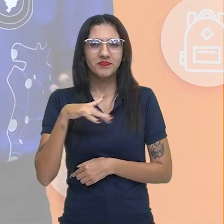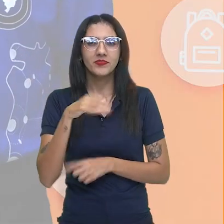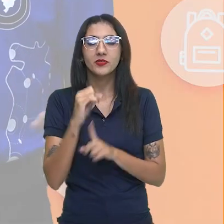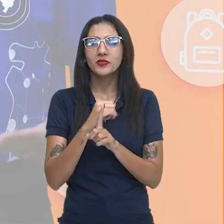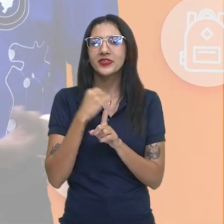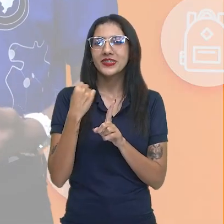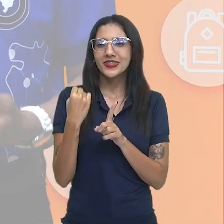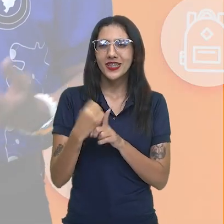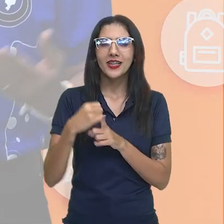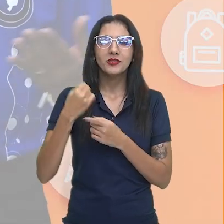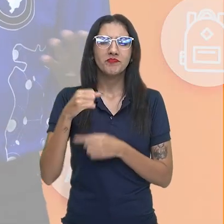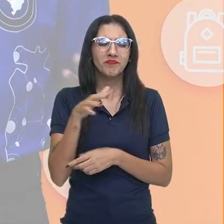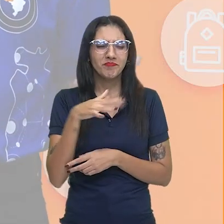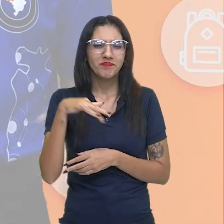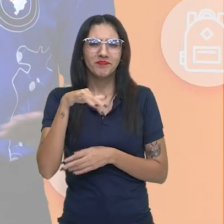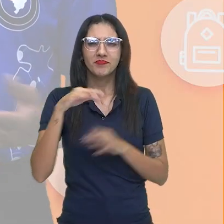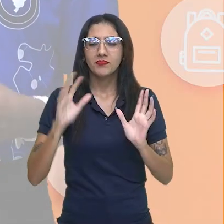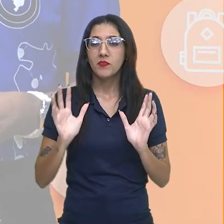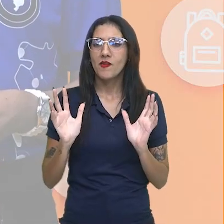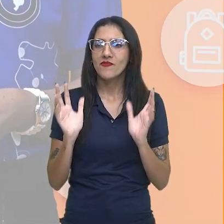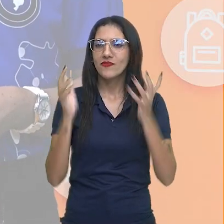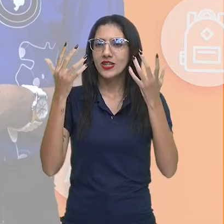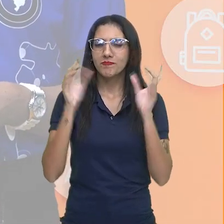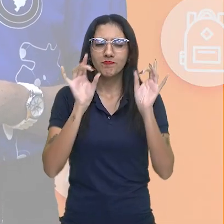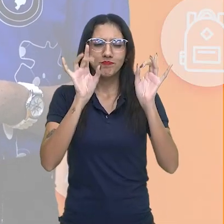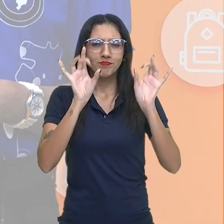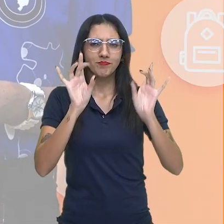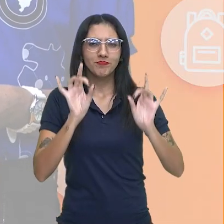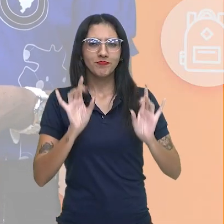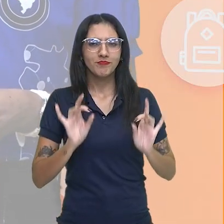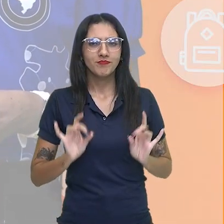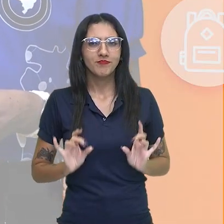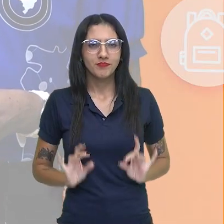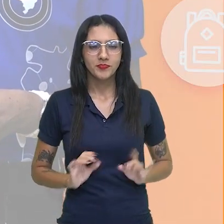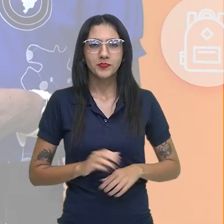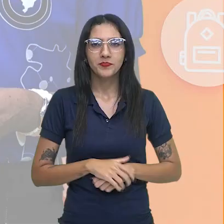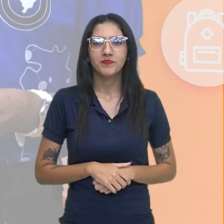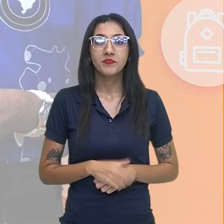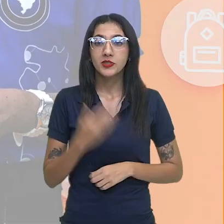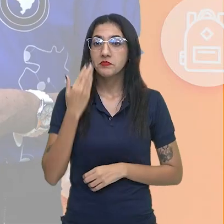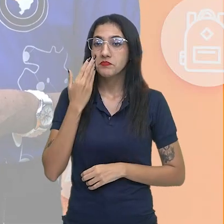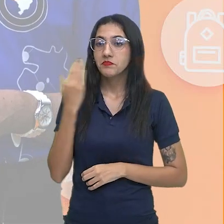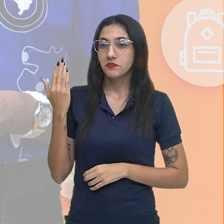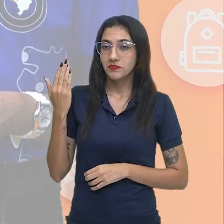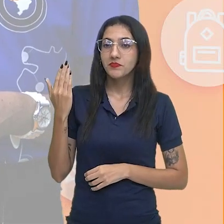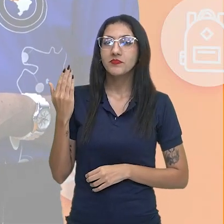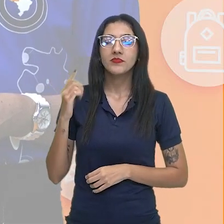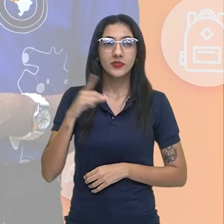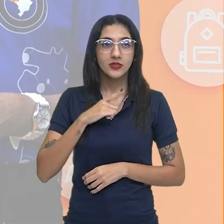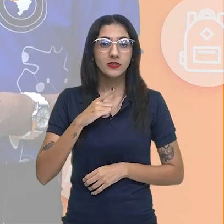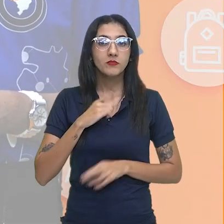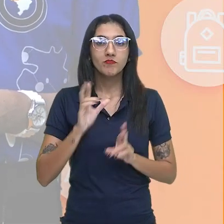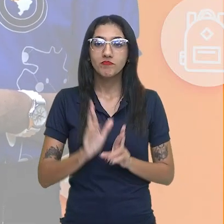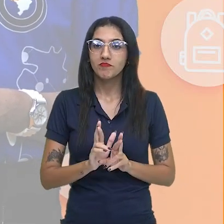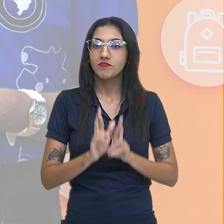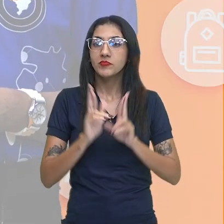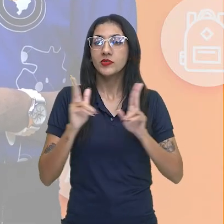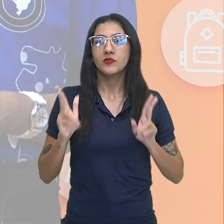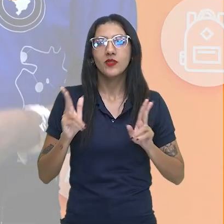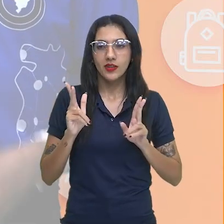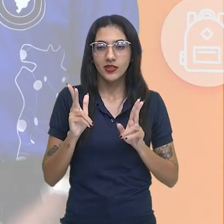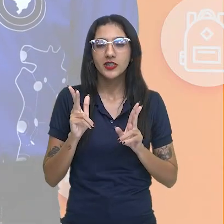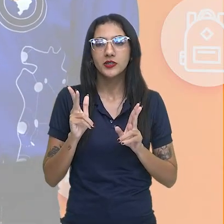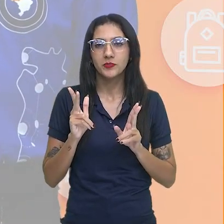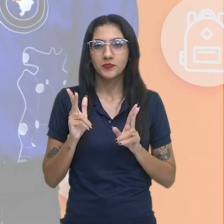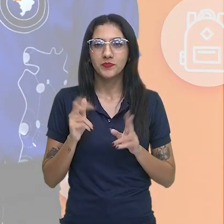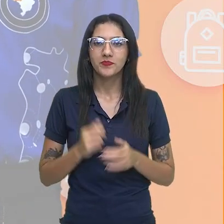baile de debutantes, numa festa que é organizada. Observem que são ritos de passagem, são